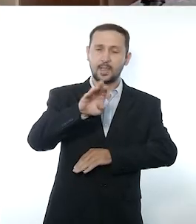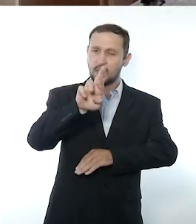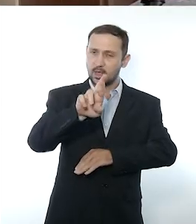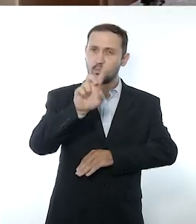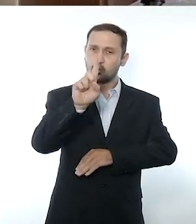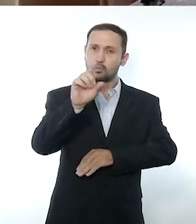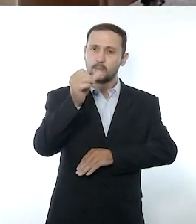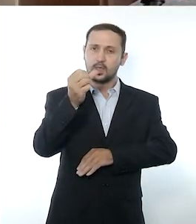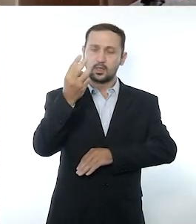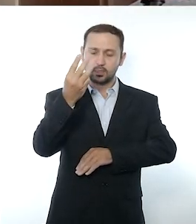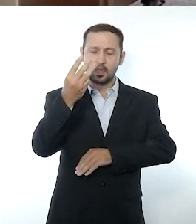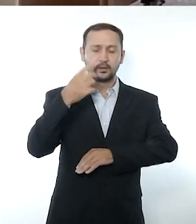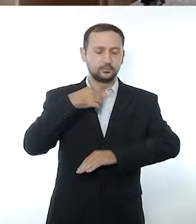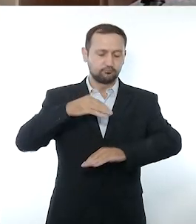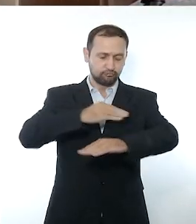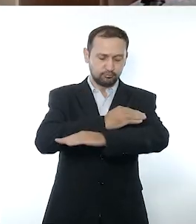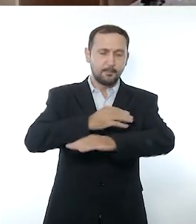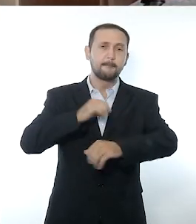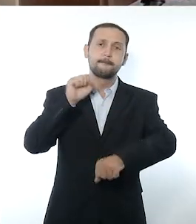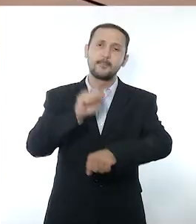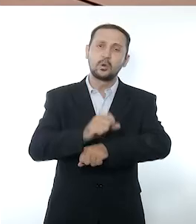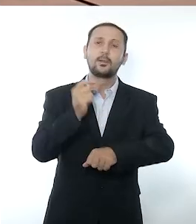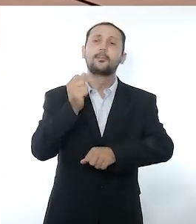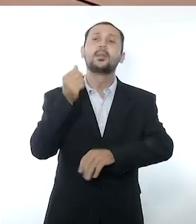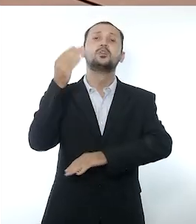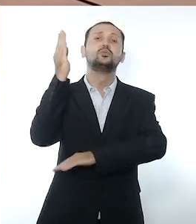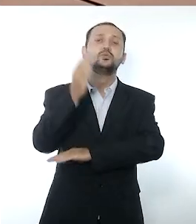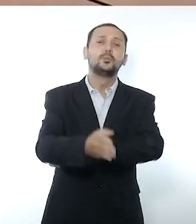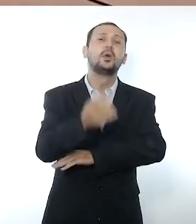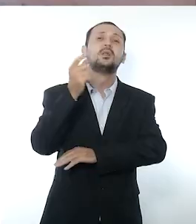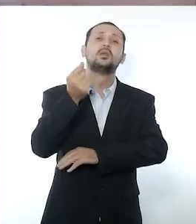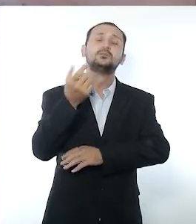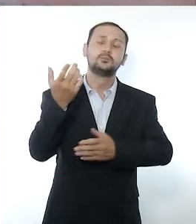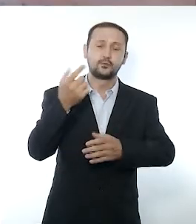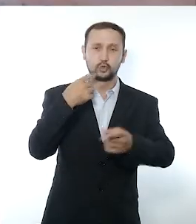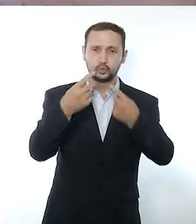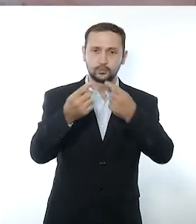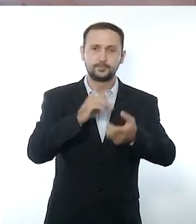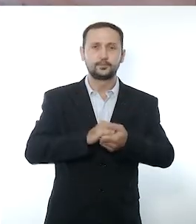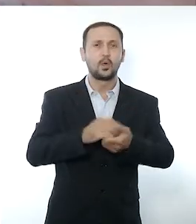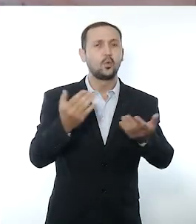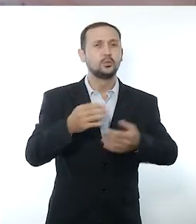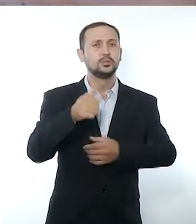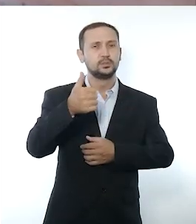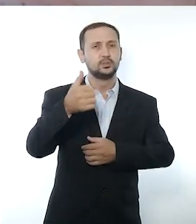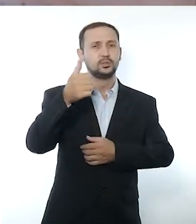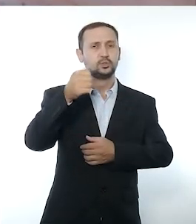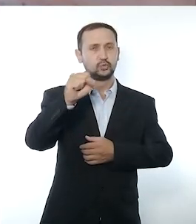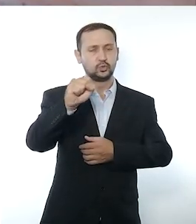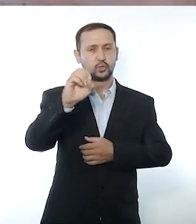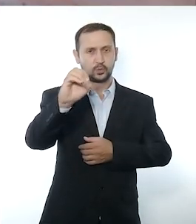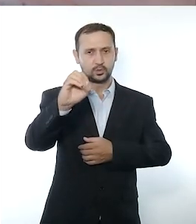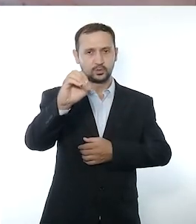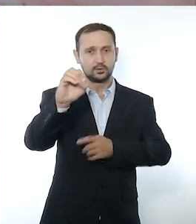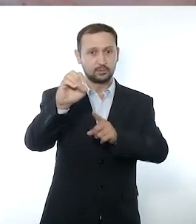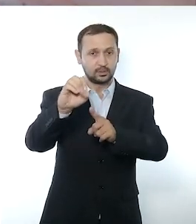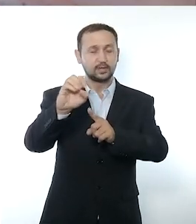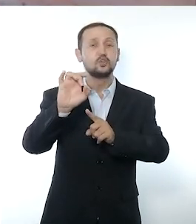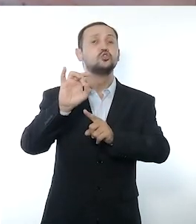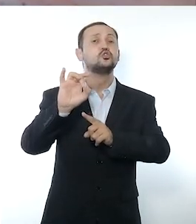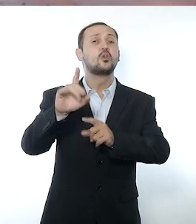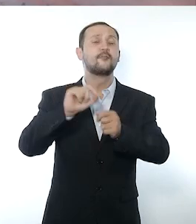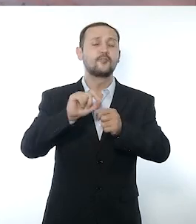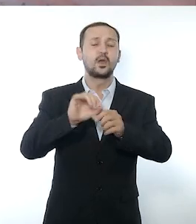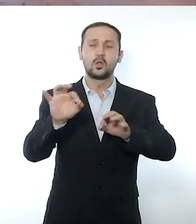a continuidade da cobrança do pedágio também foram debatidas. Atualmente, apenas 180 dos mais de 800 quilômetros